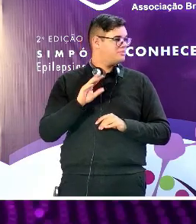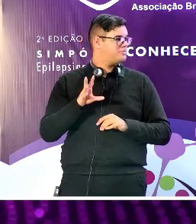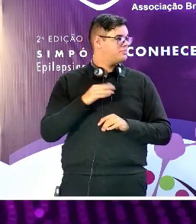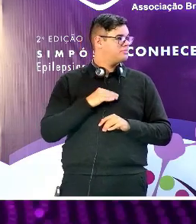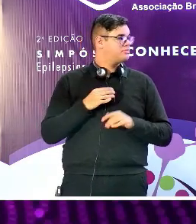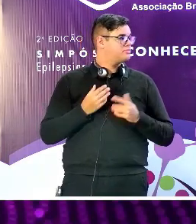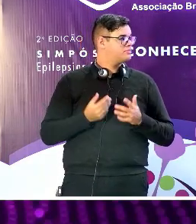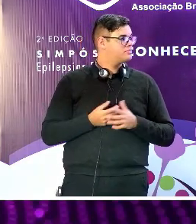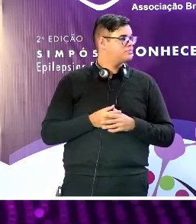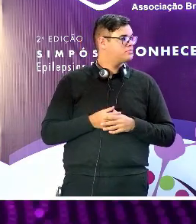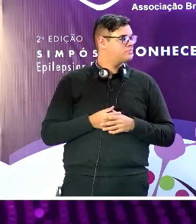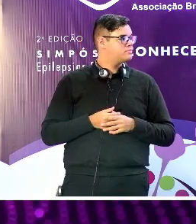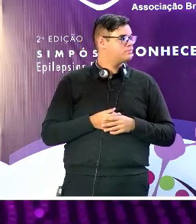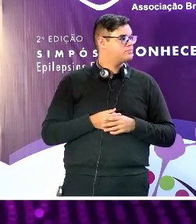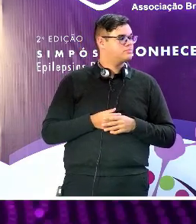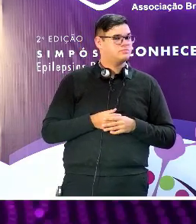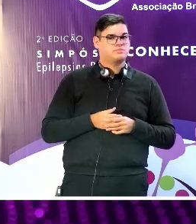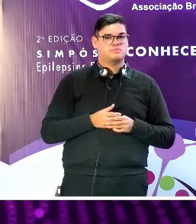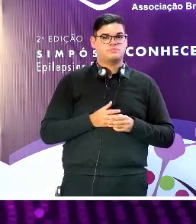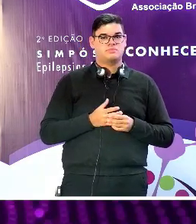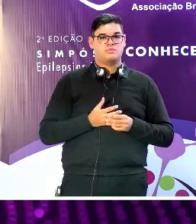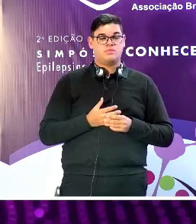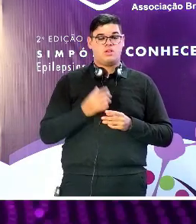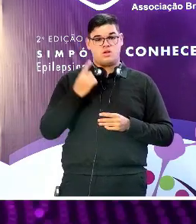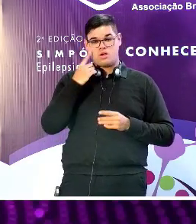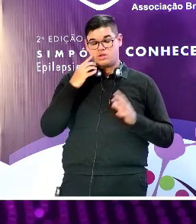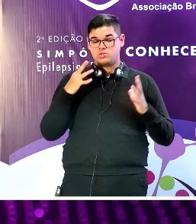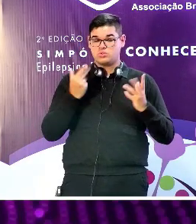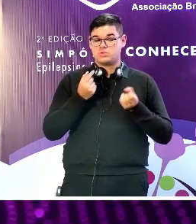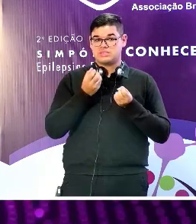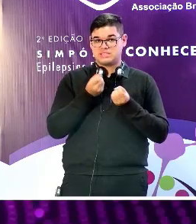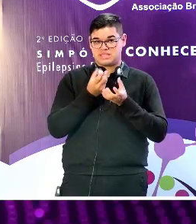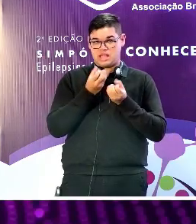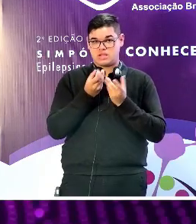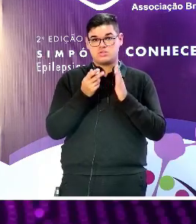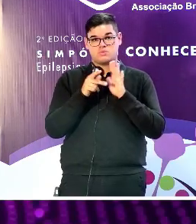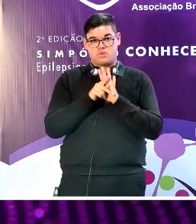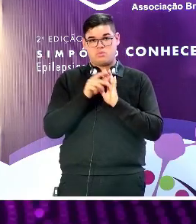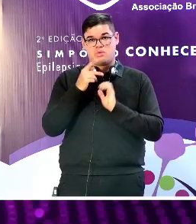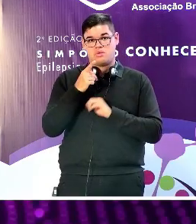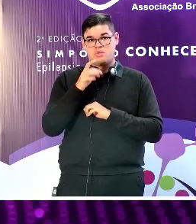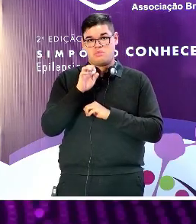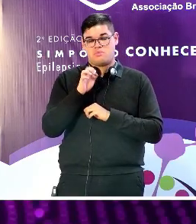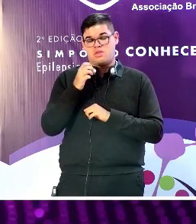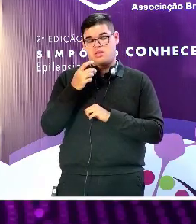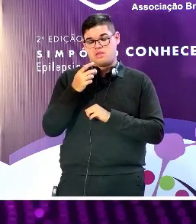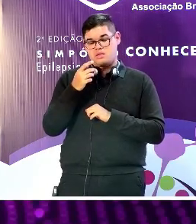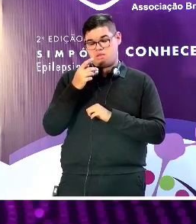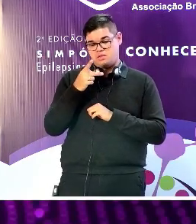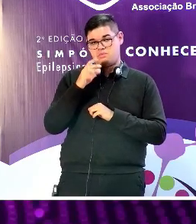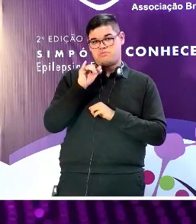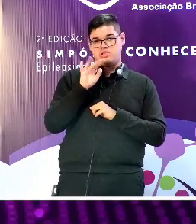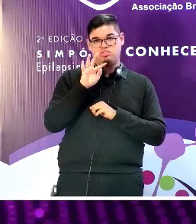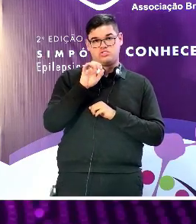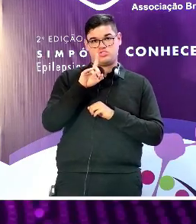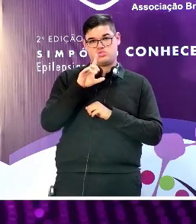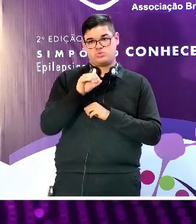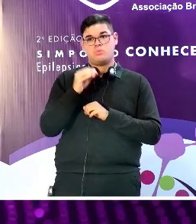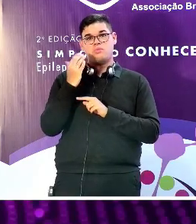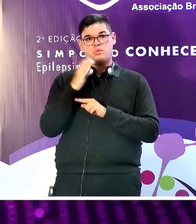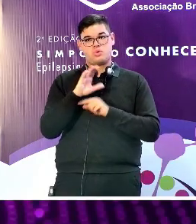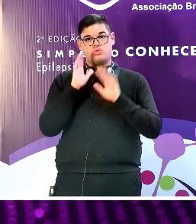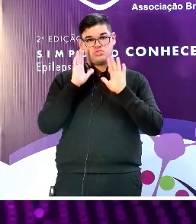aí, todos os dados do peptídeo natural a gente já publicou, e o da